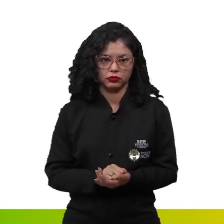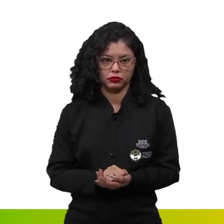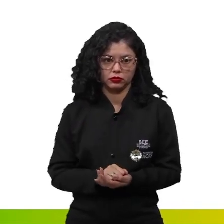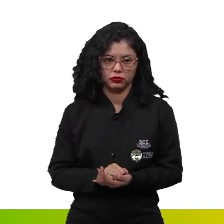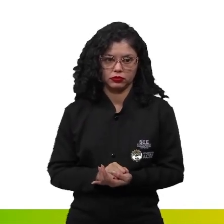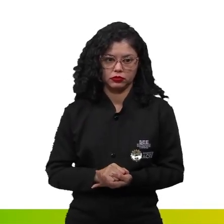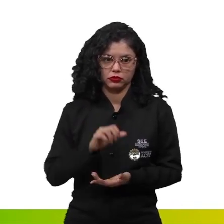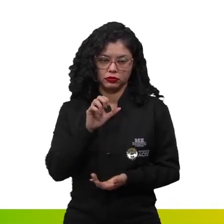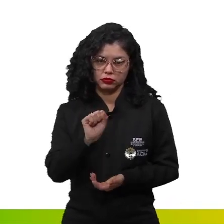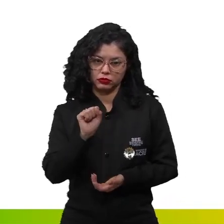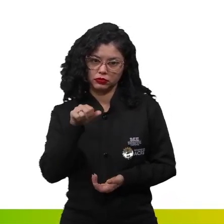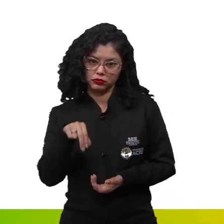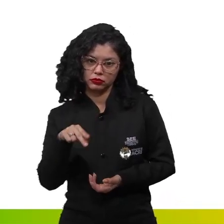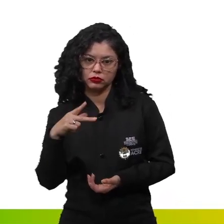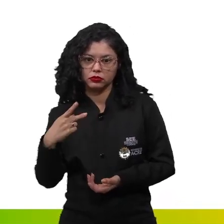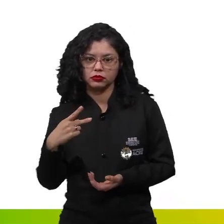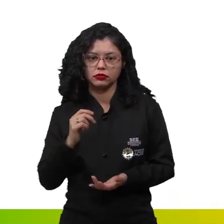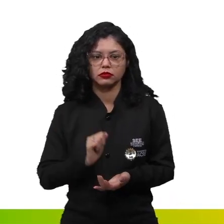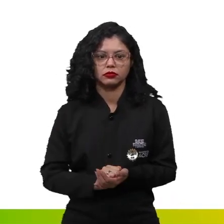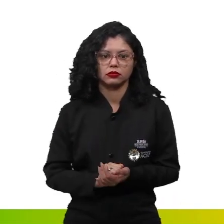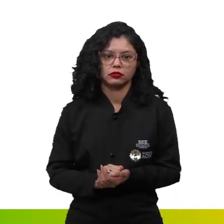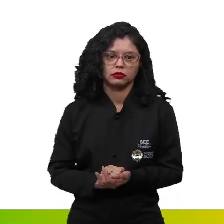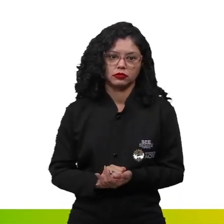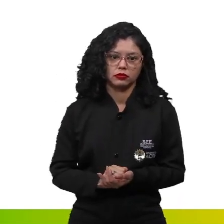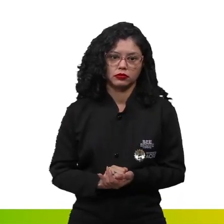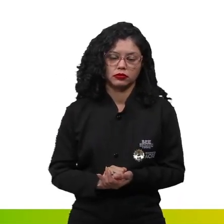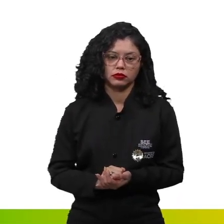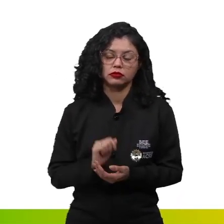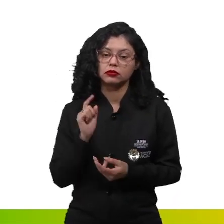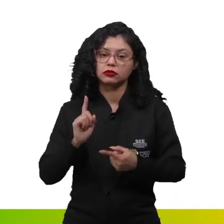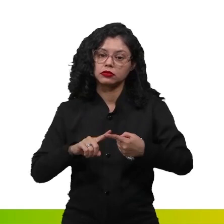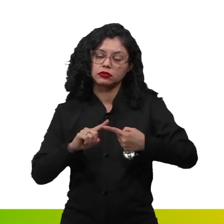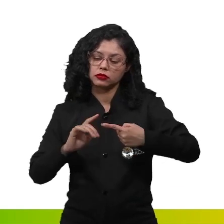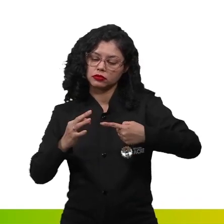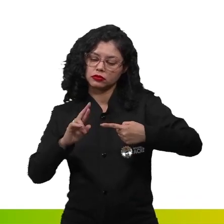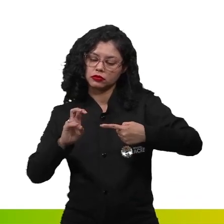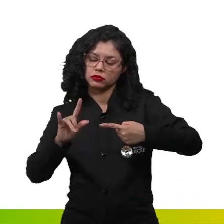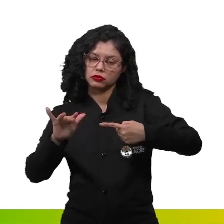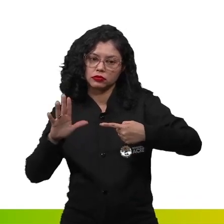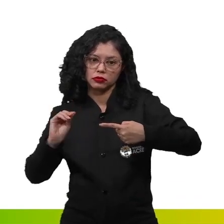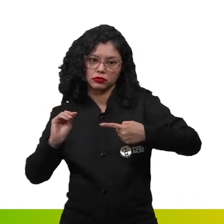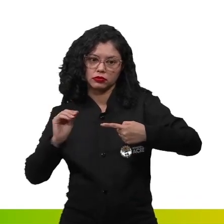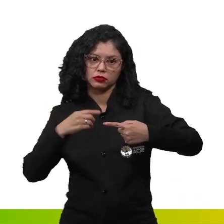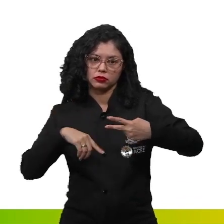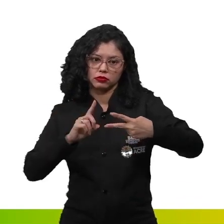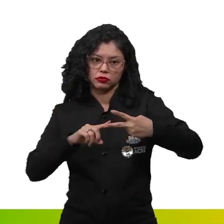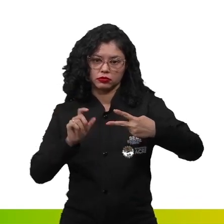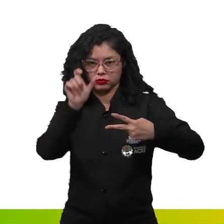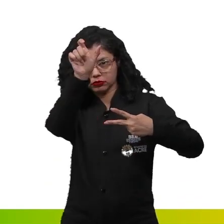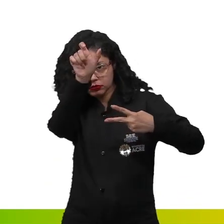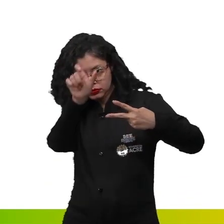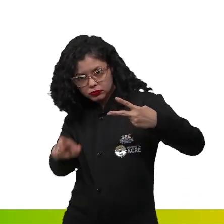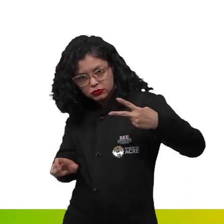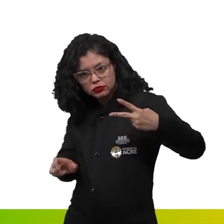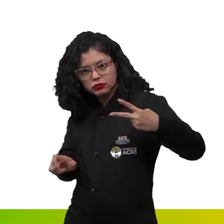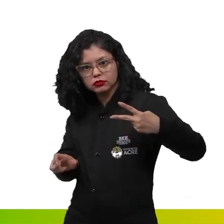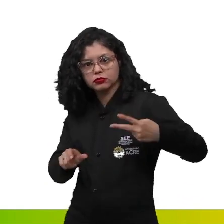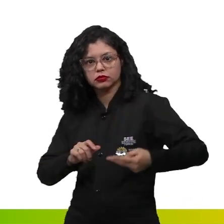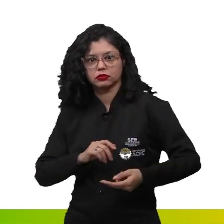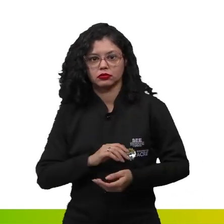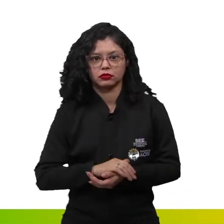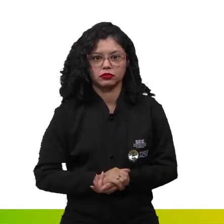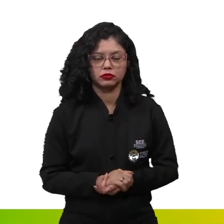nervoso periférico. No sistema nervoso central, quem é que faz parte dele? Temos o encéfalo e a medula